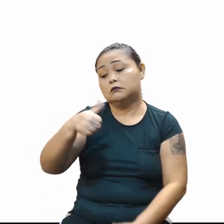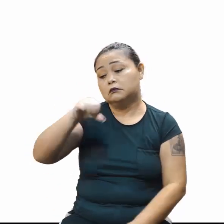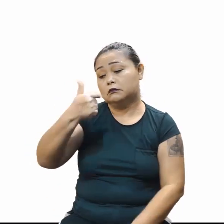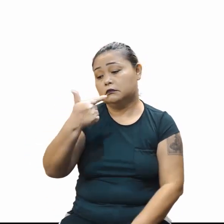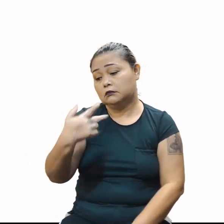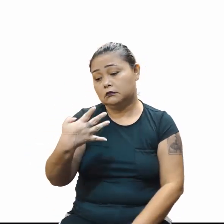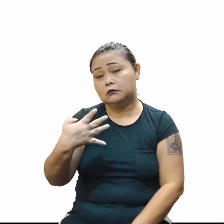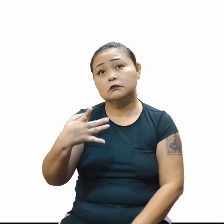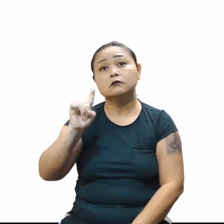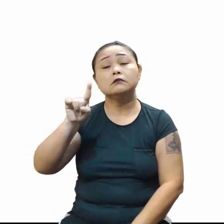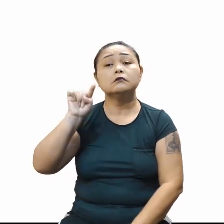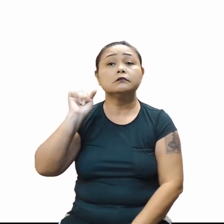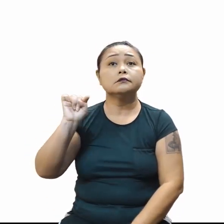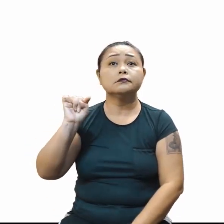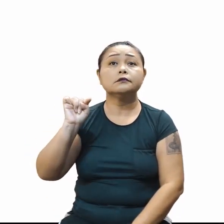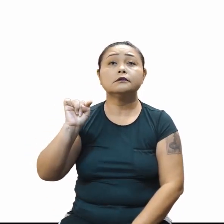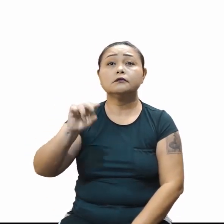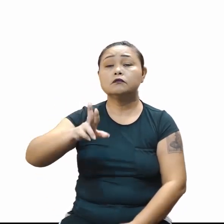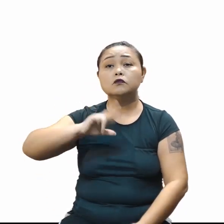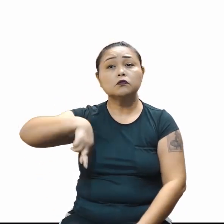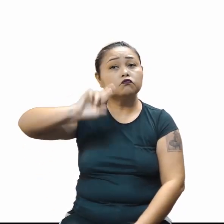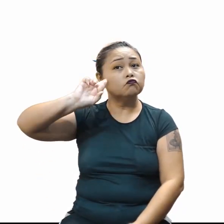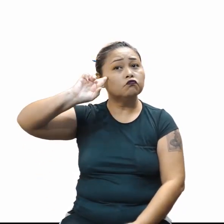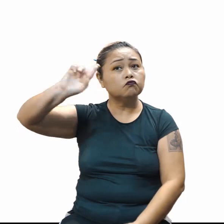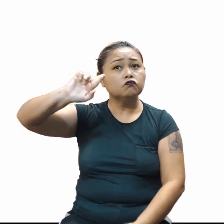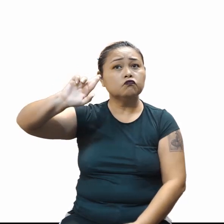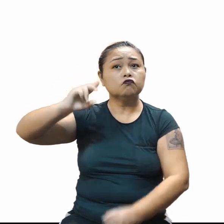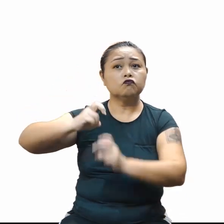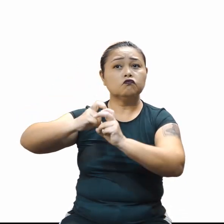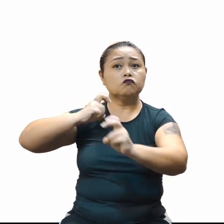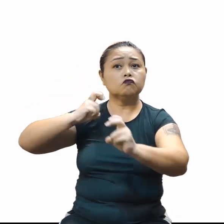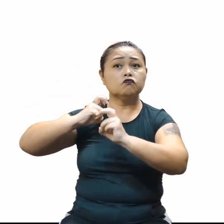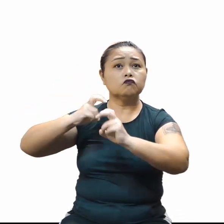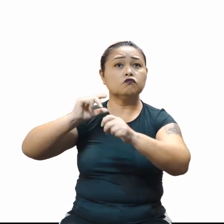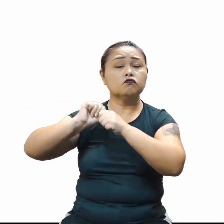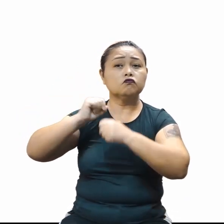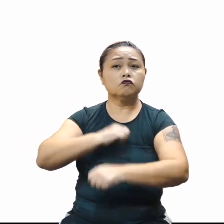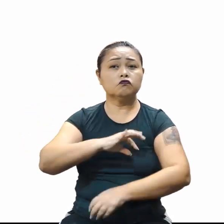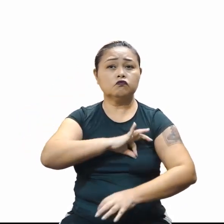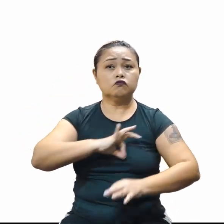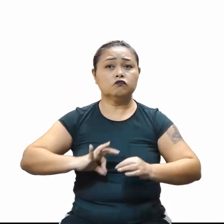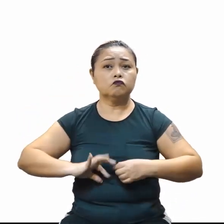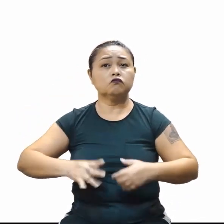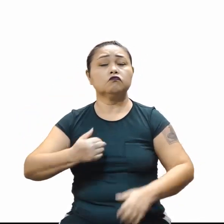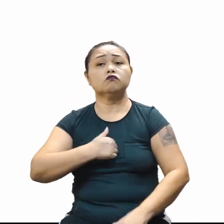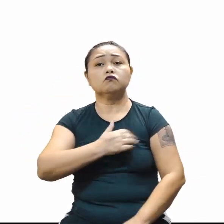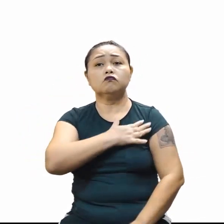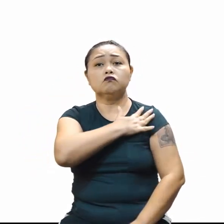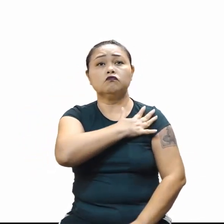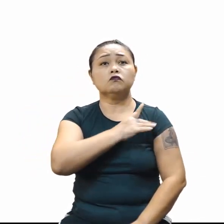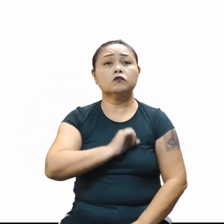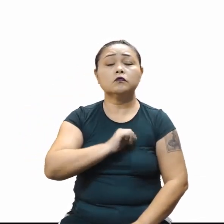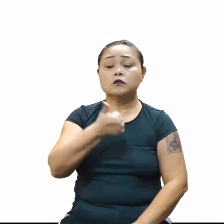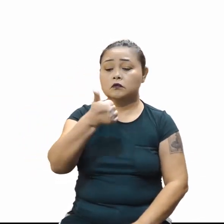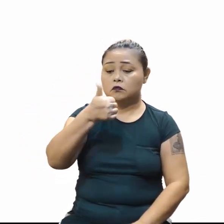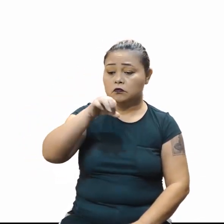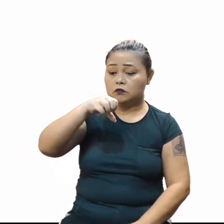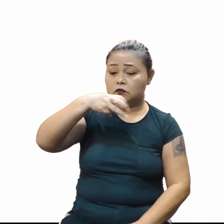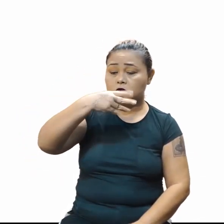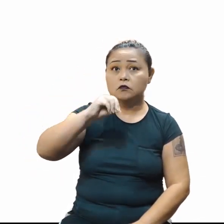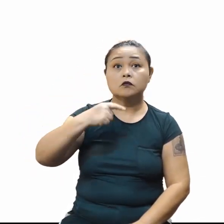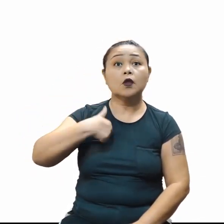1919-24. Ele vai ser diretor de engenharia do Exército. Em 1930, Rondon